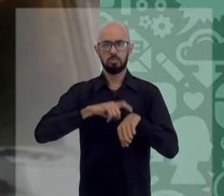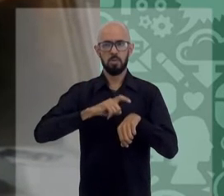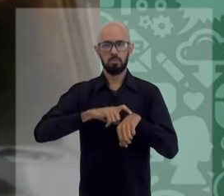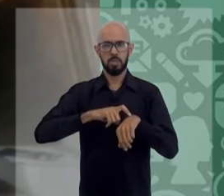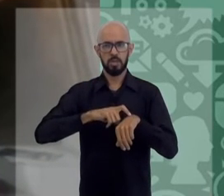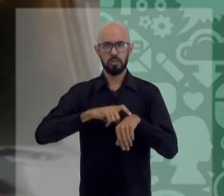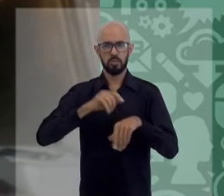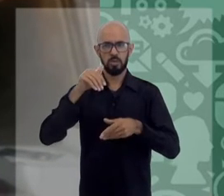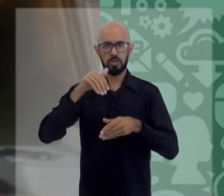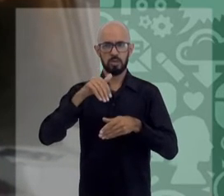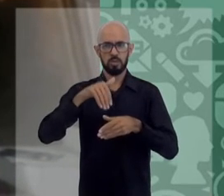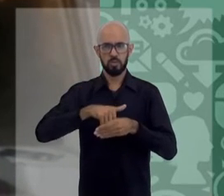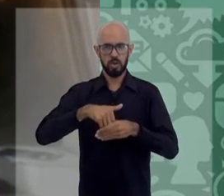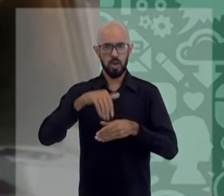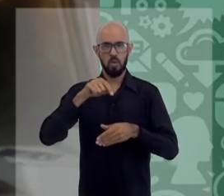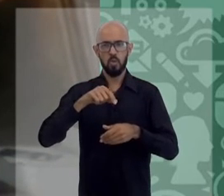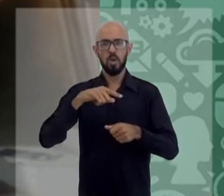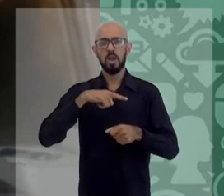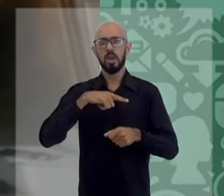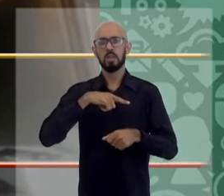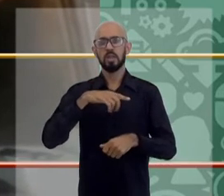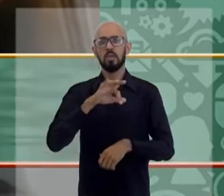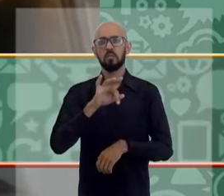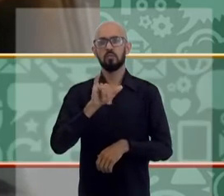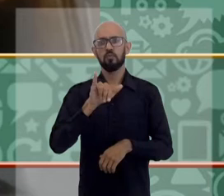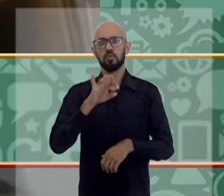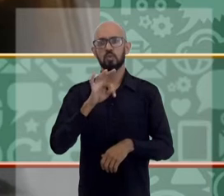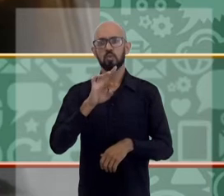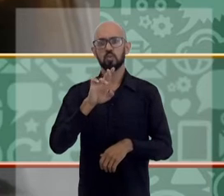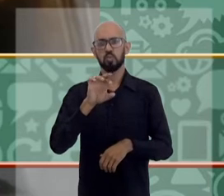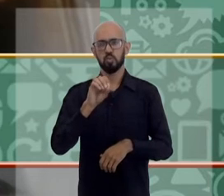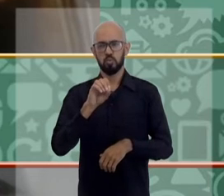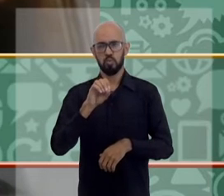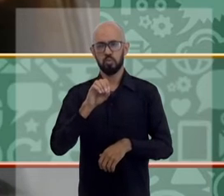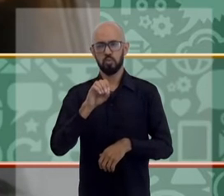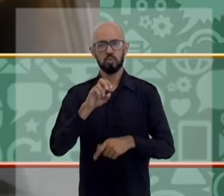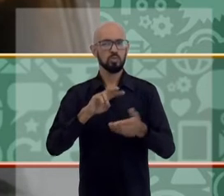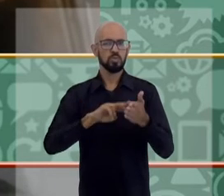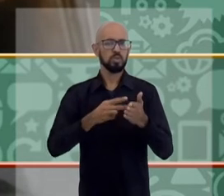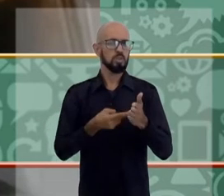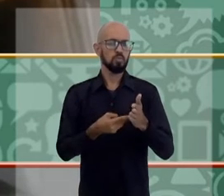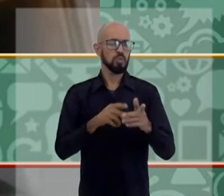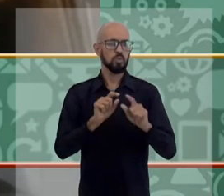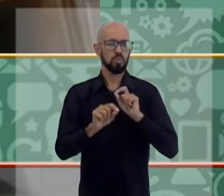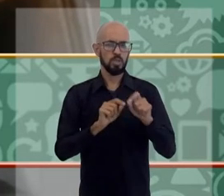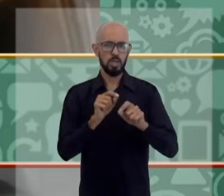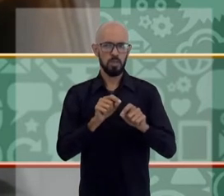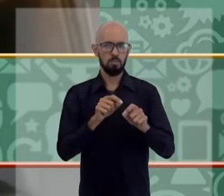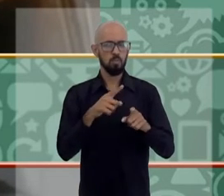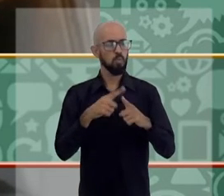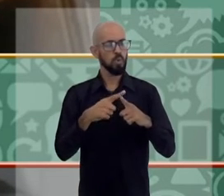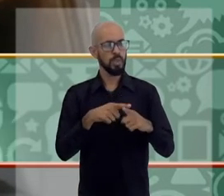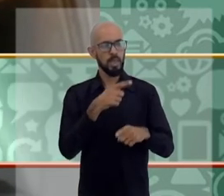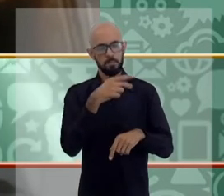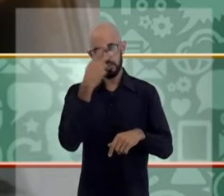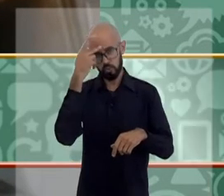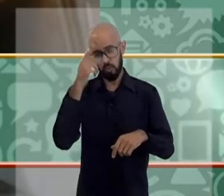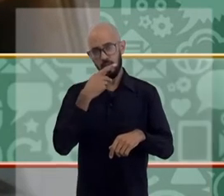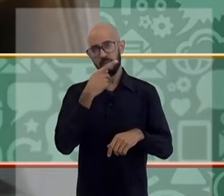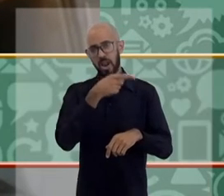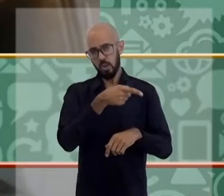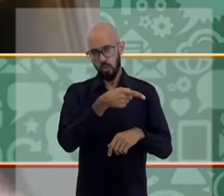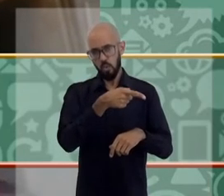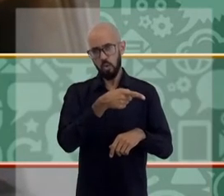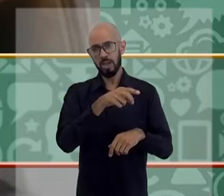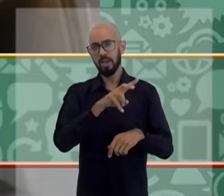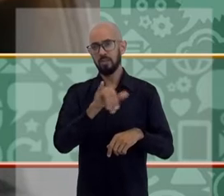que é dada no período eleitoral, ela é filtrada. Não é porque o candidato disse uma coisa no debate que